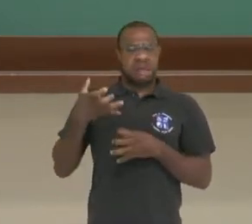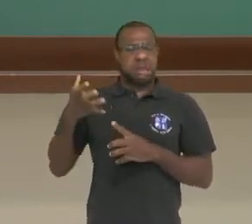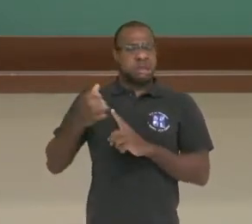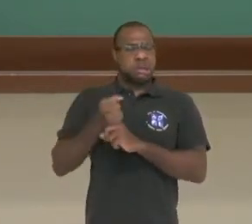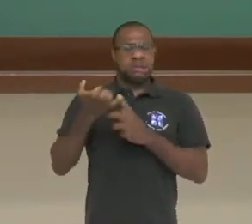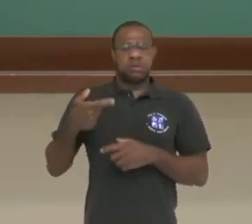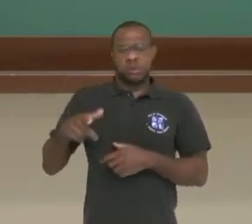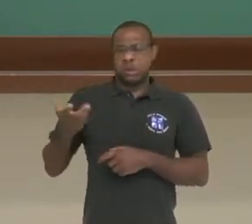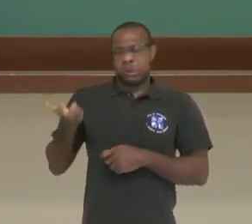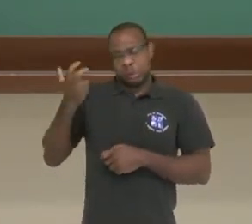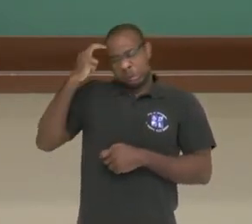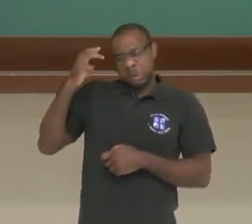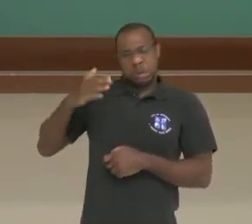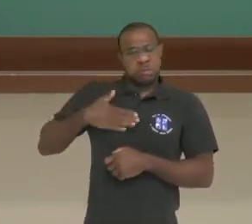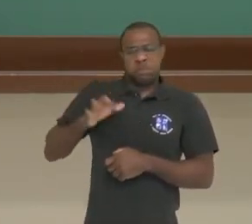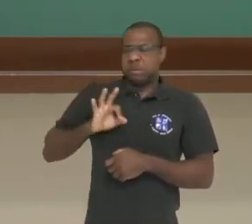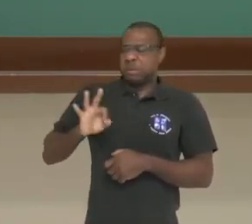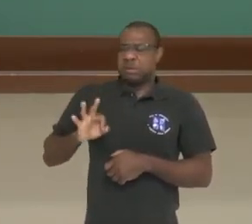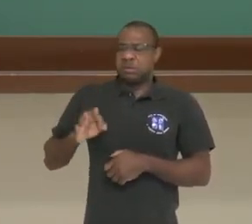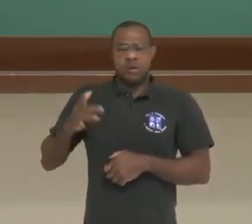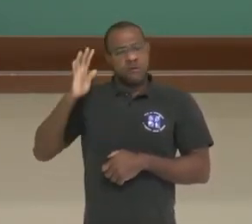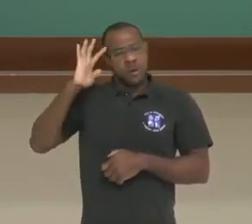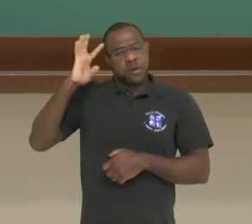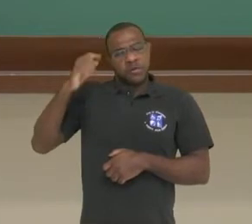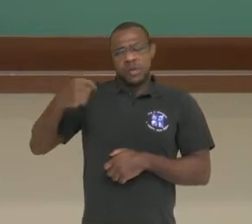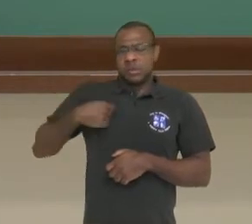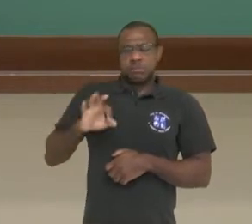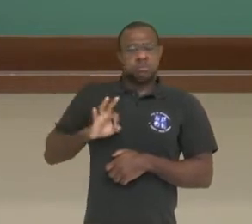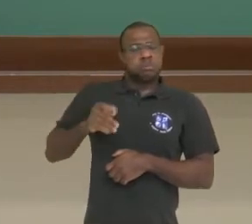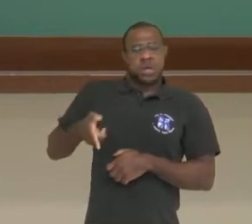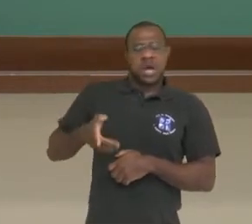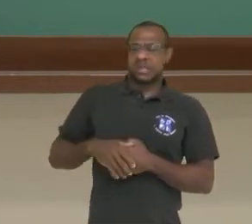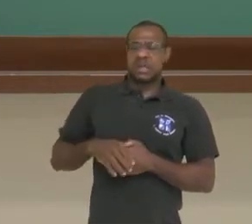nossa cultura, não têm nossa filosofia, não têm Olimpíada,